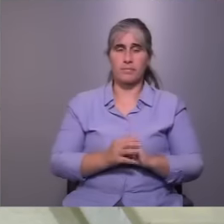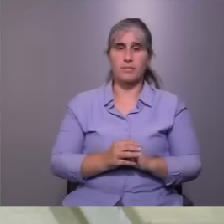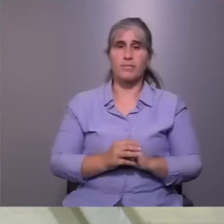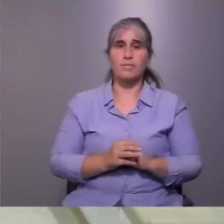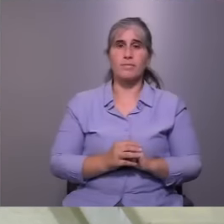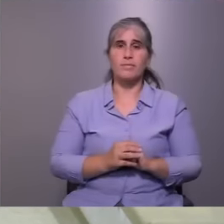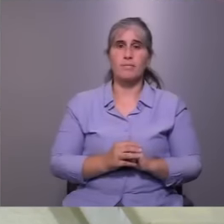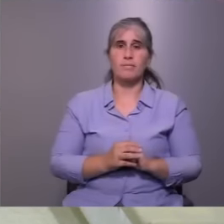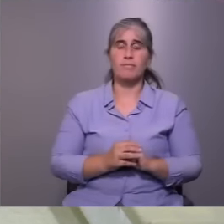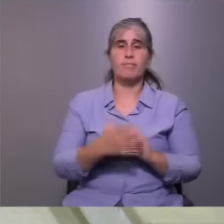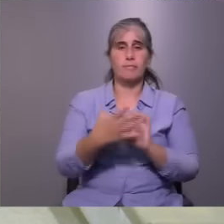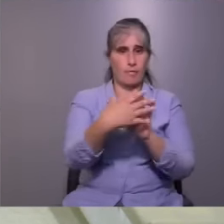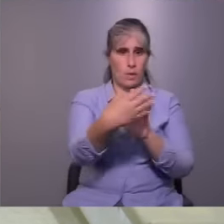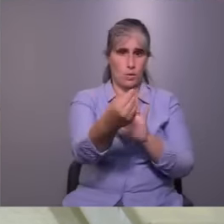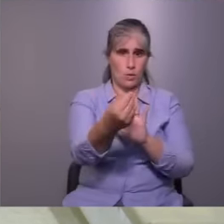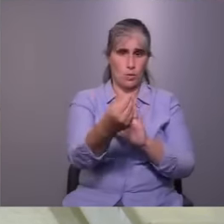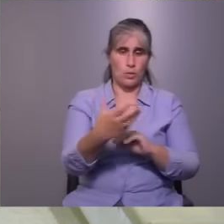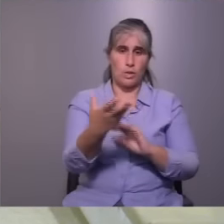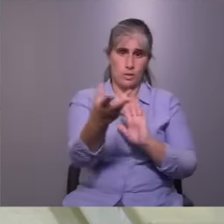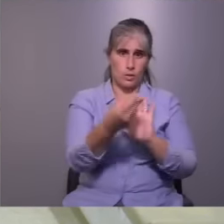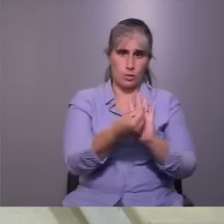Amen, Aleluia.